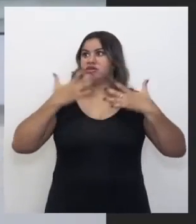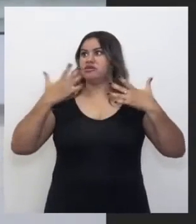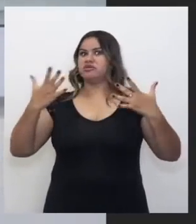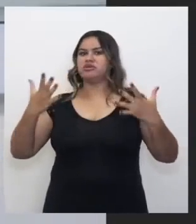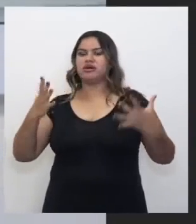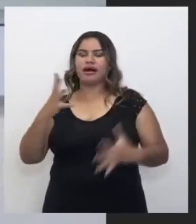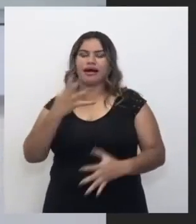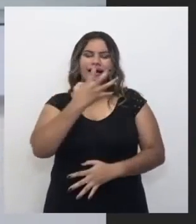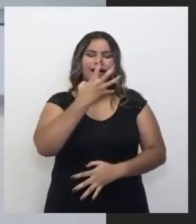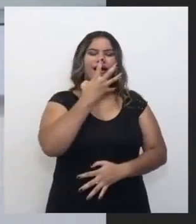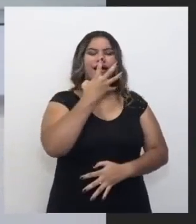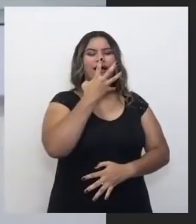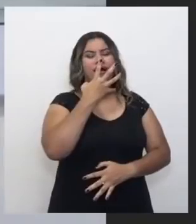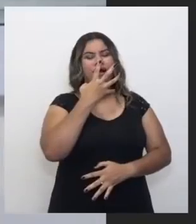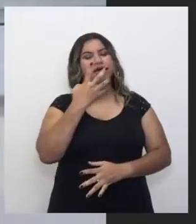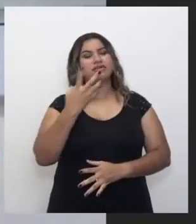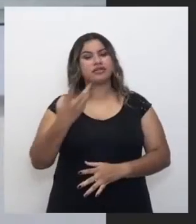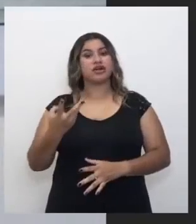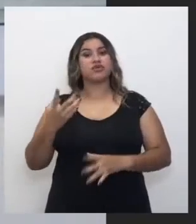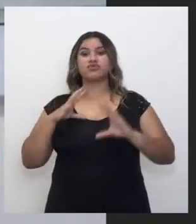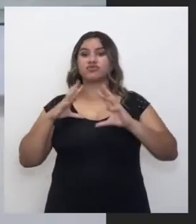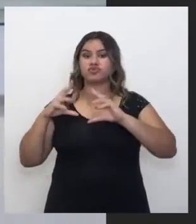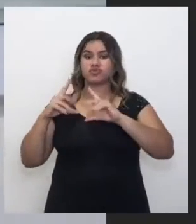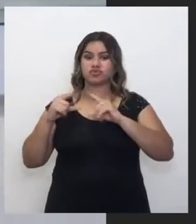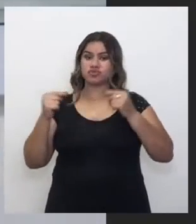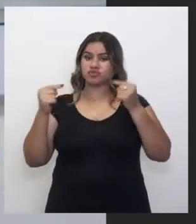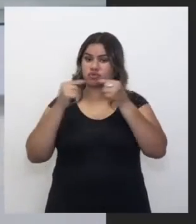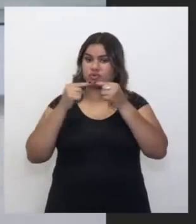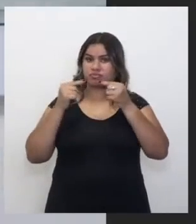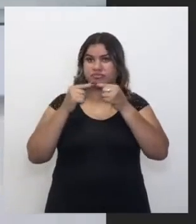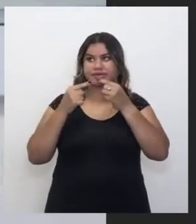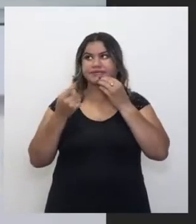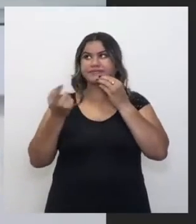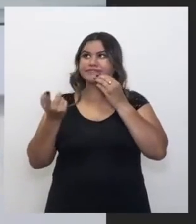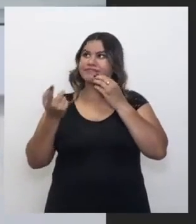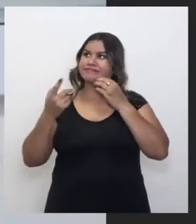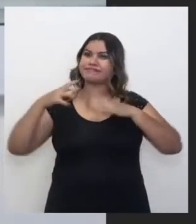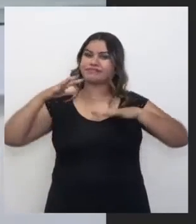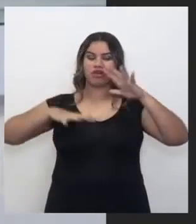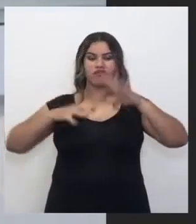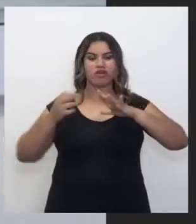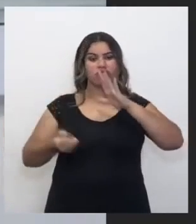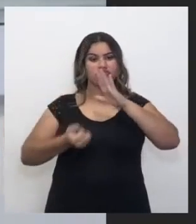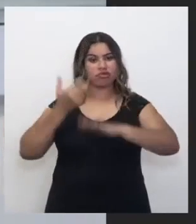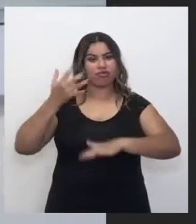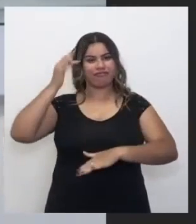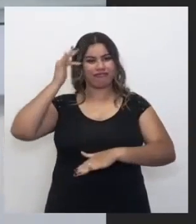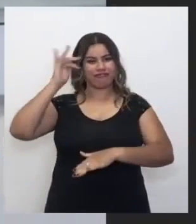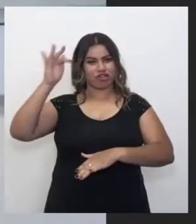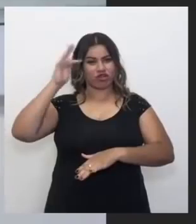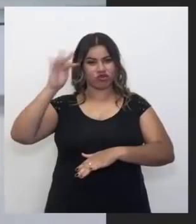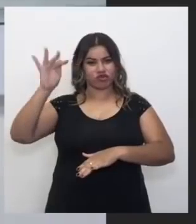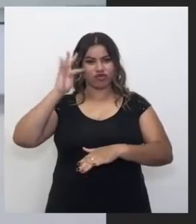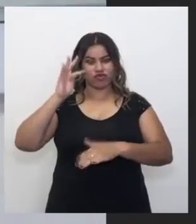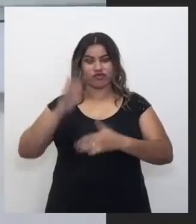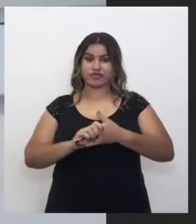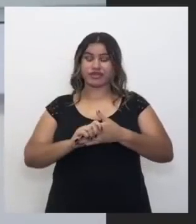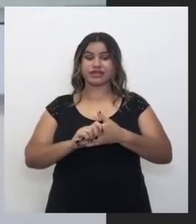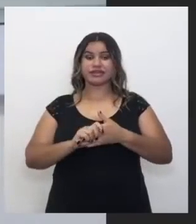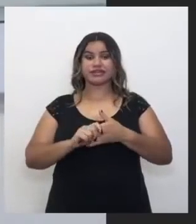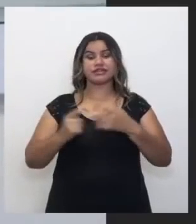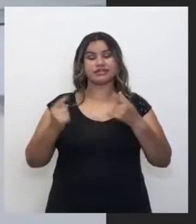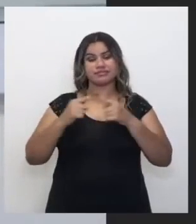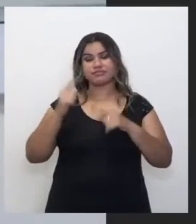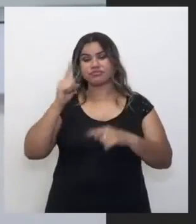coisas podem ser relacionadas com, talvez com o próprio surgimento da filosofia, né, e com a saída do